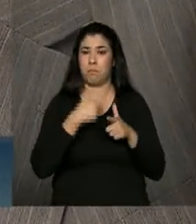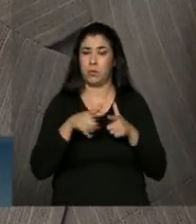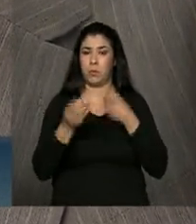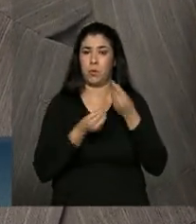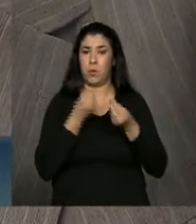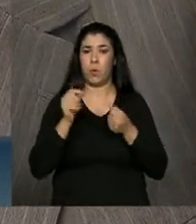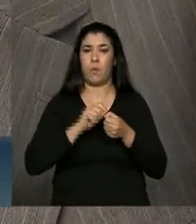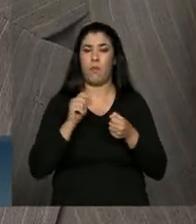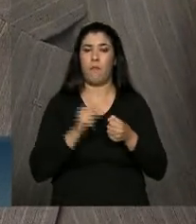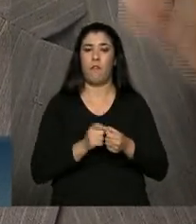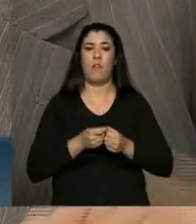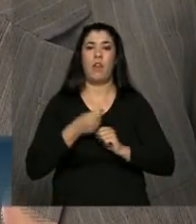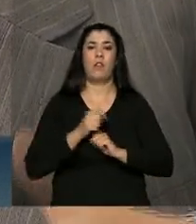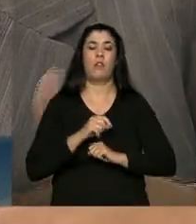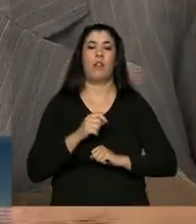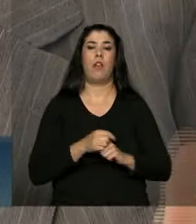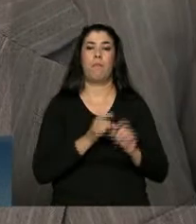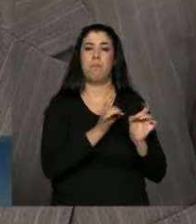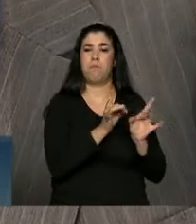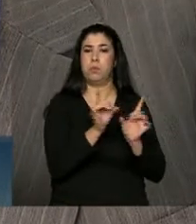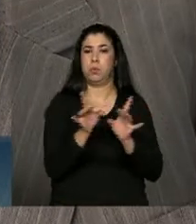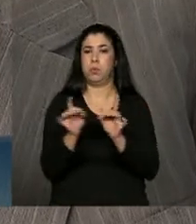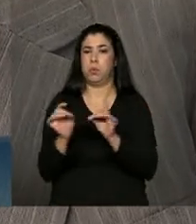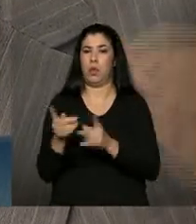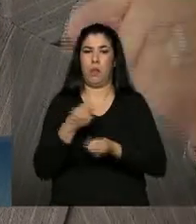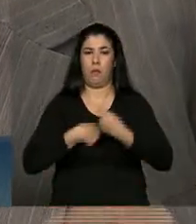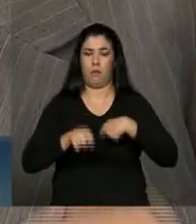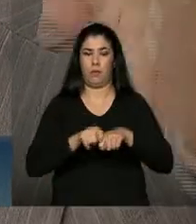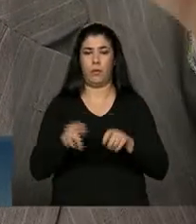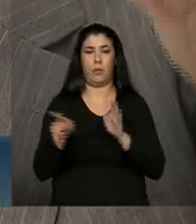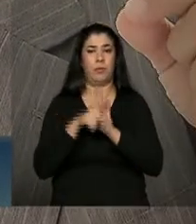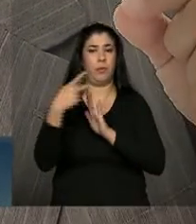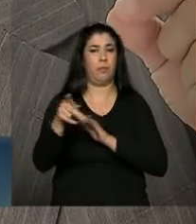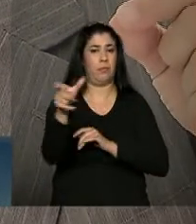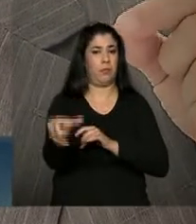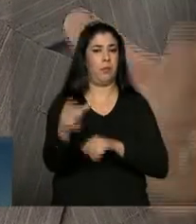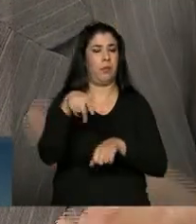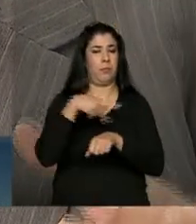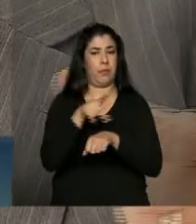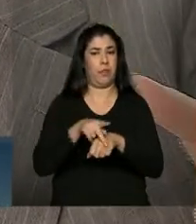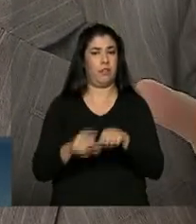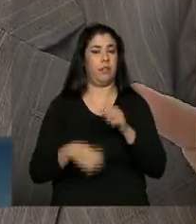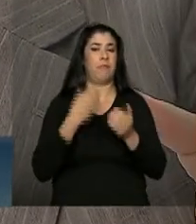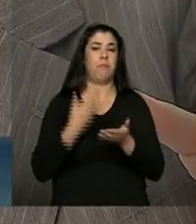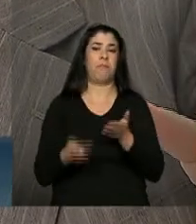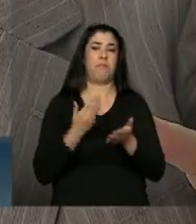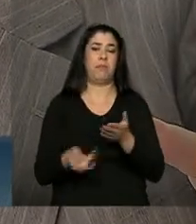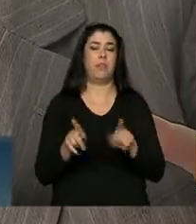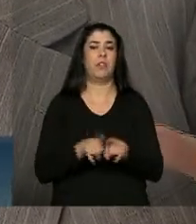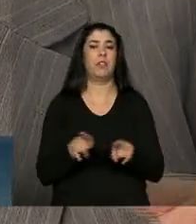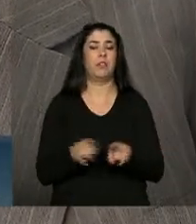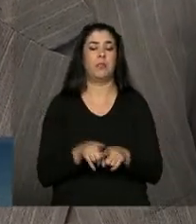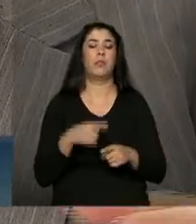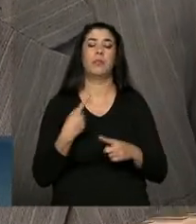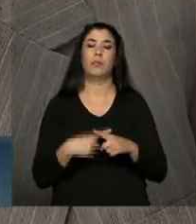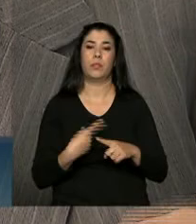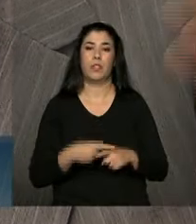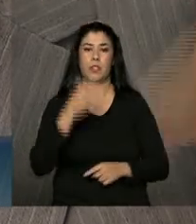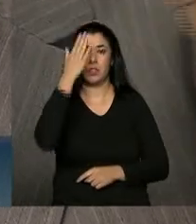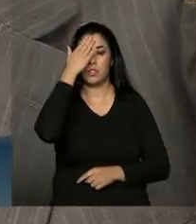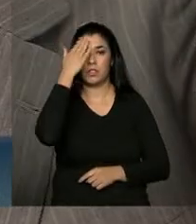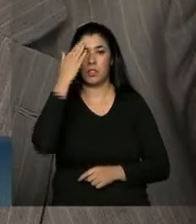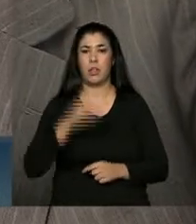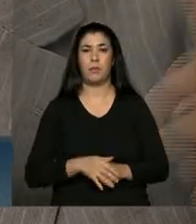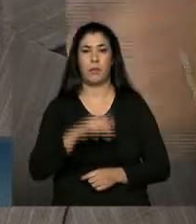do mercado financeiro daquele determinado país por um determinado tempo porque é como a gente sabe o